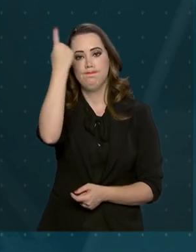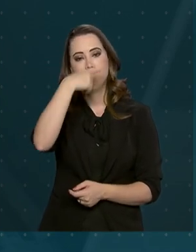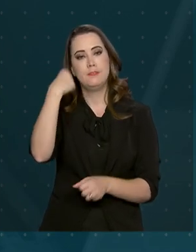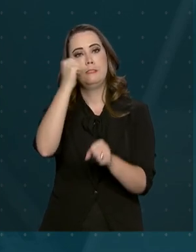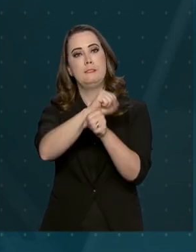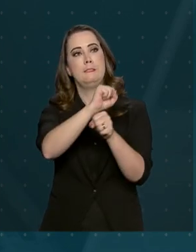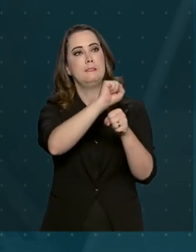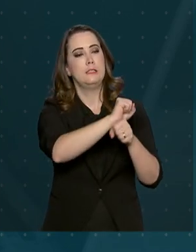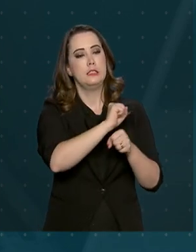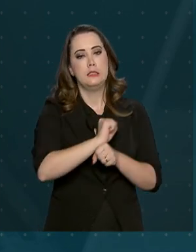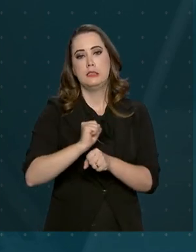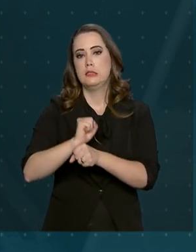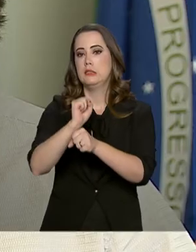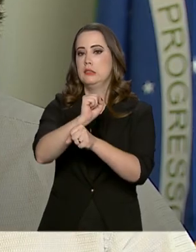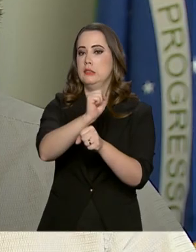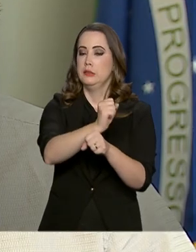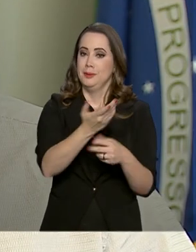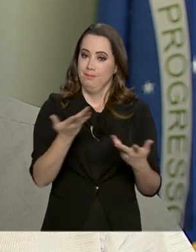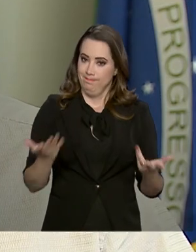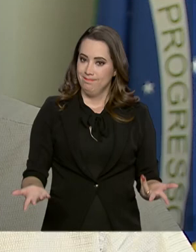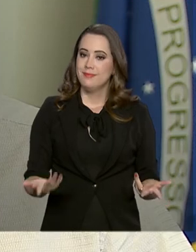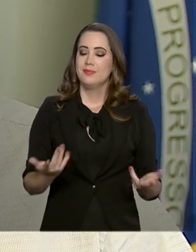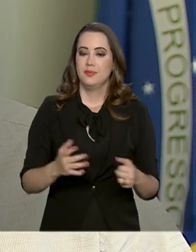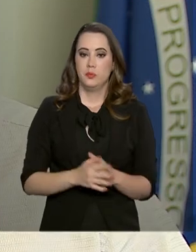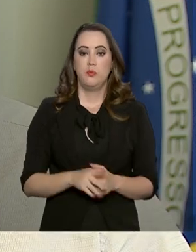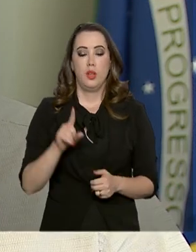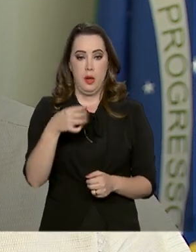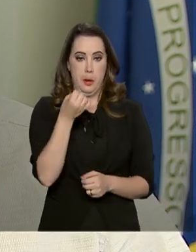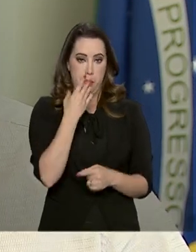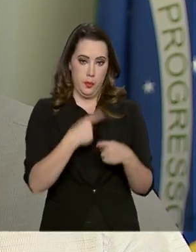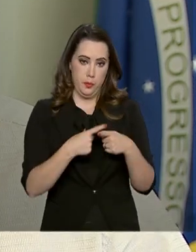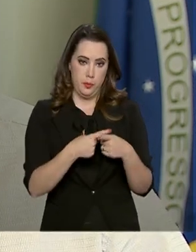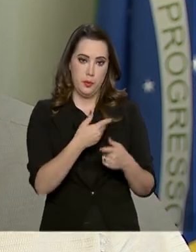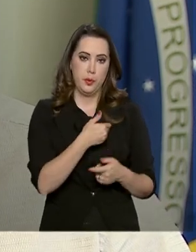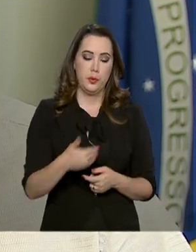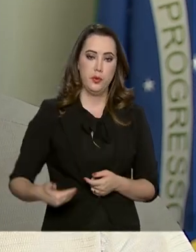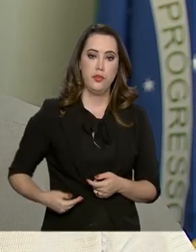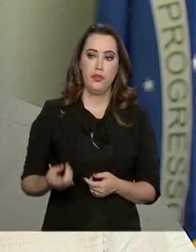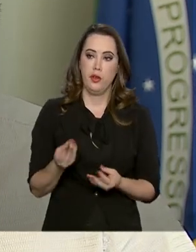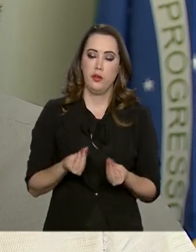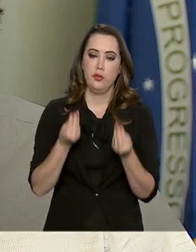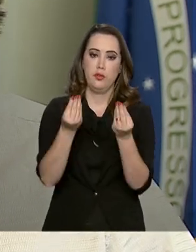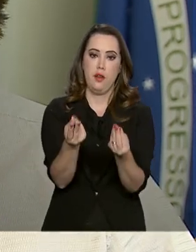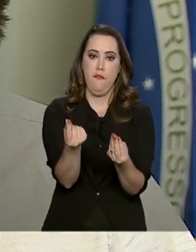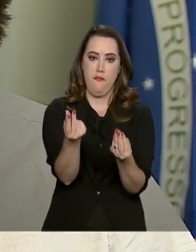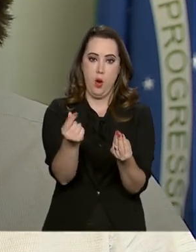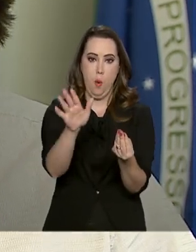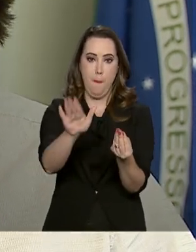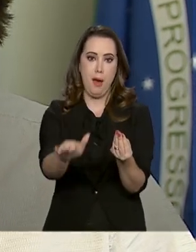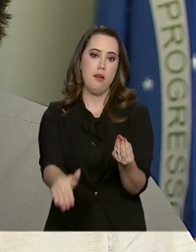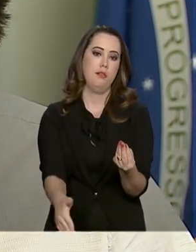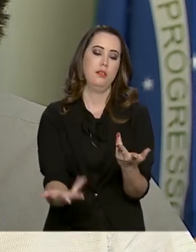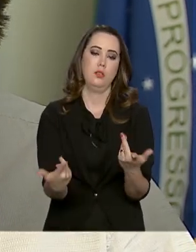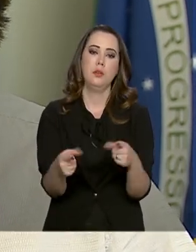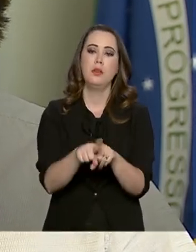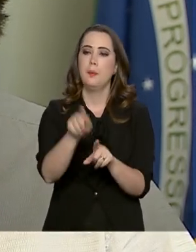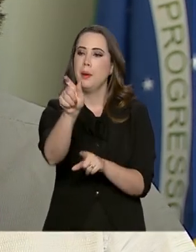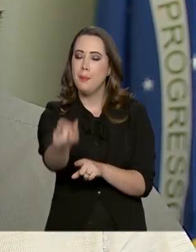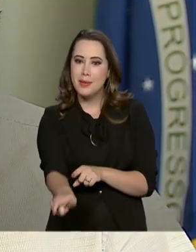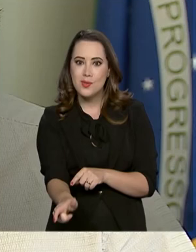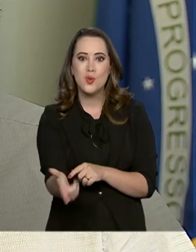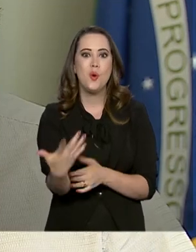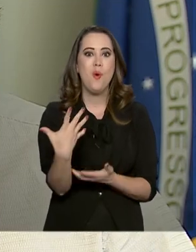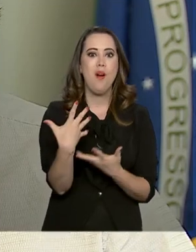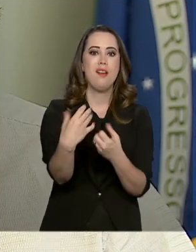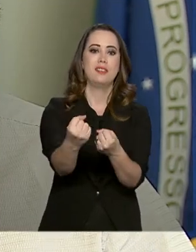obter serviços do governo federal o governo ganha porque o serviço é muito mais barato para ser entregue ao cidadão ganha também aquele cidadão que está